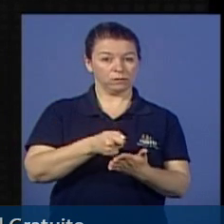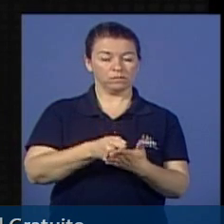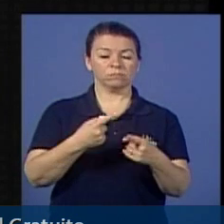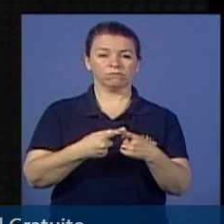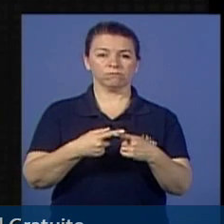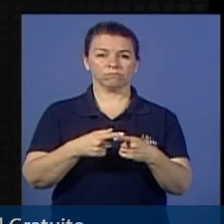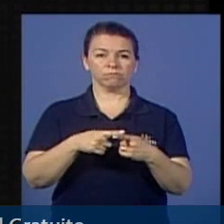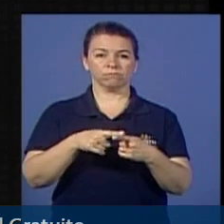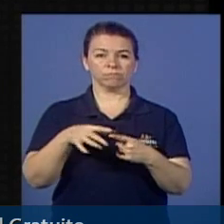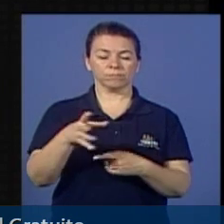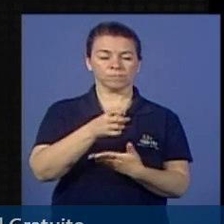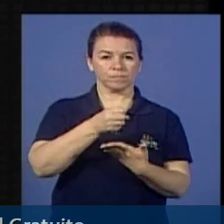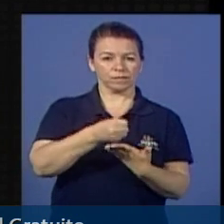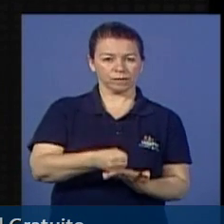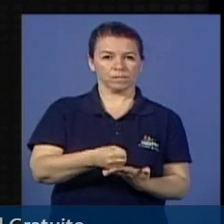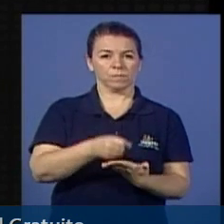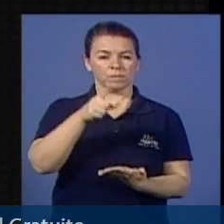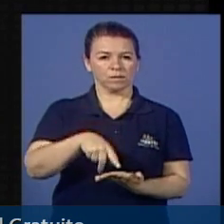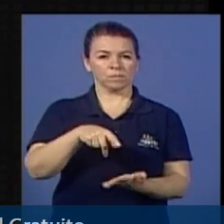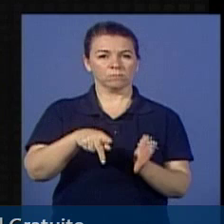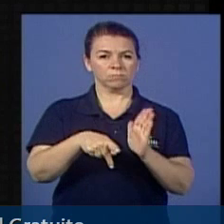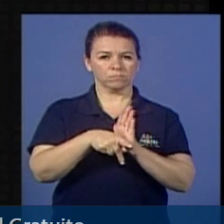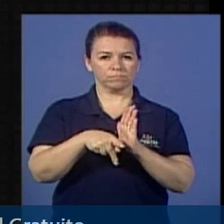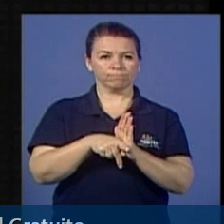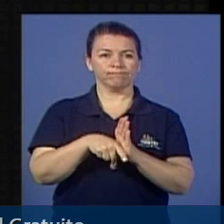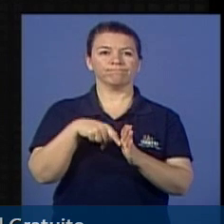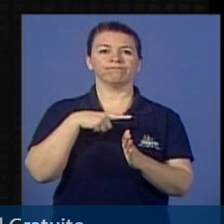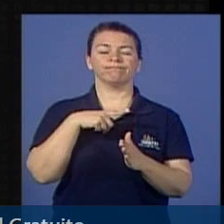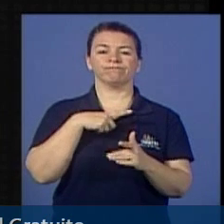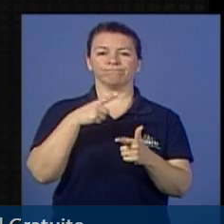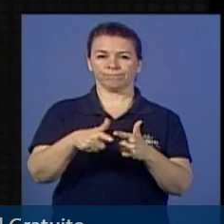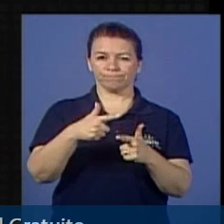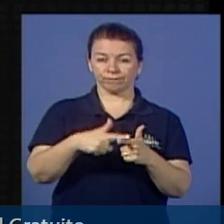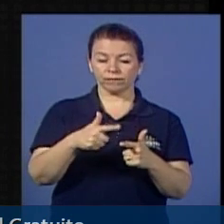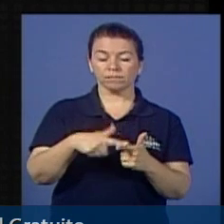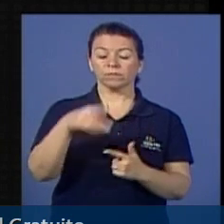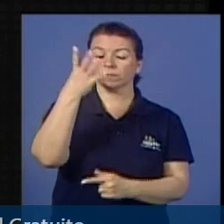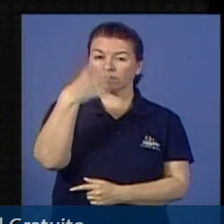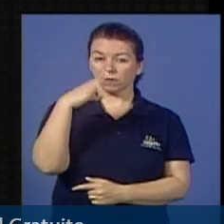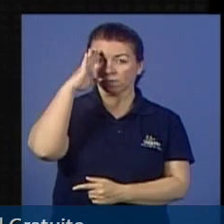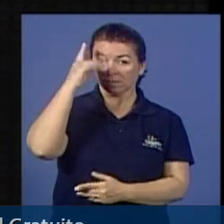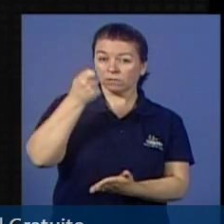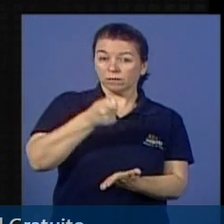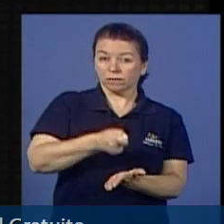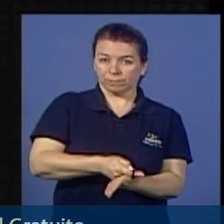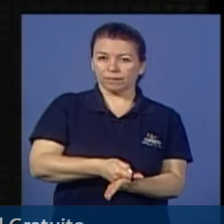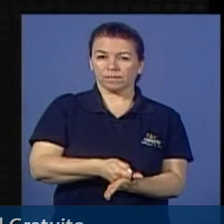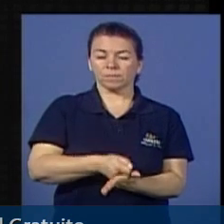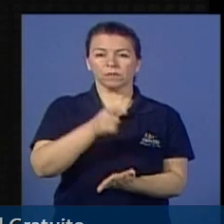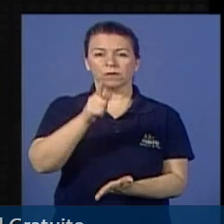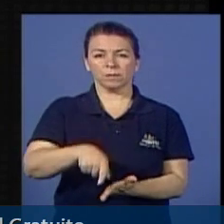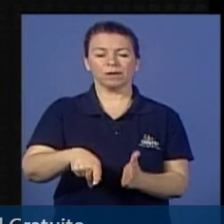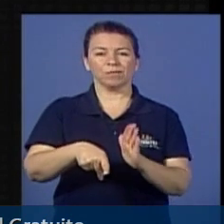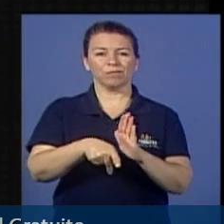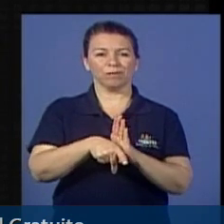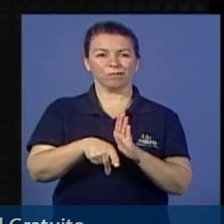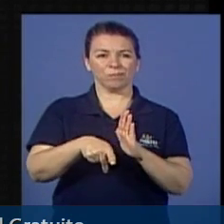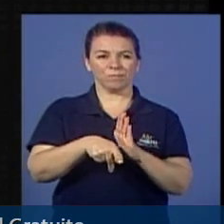assumiram o comando do Brasil sob o braço forte de uma violenta ditadura, baseada na doutrina